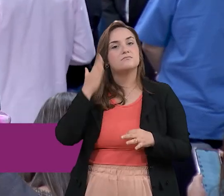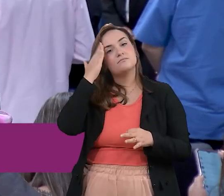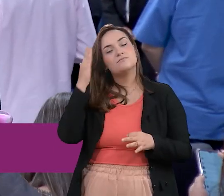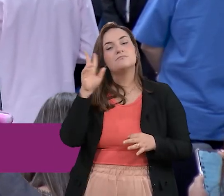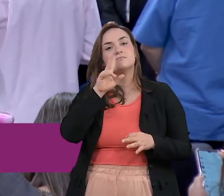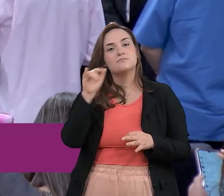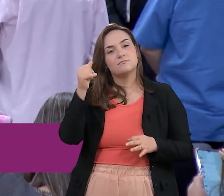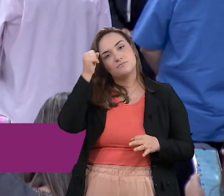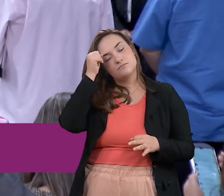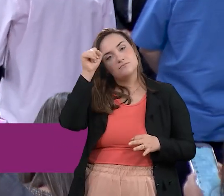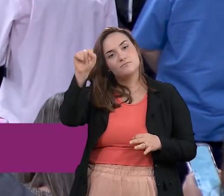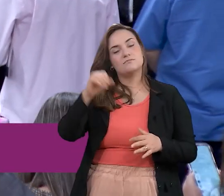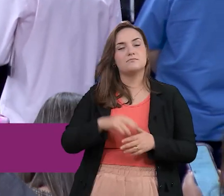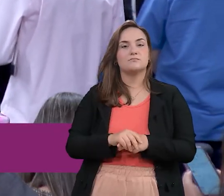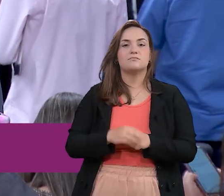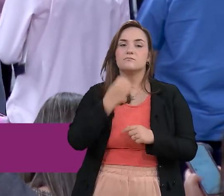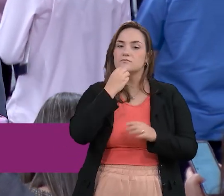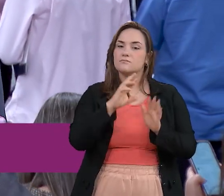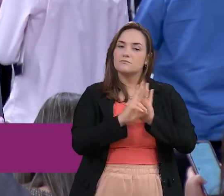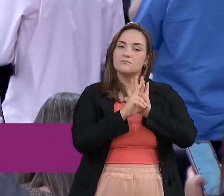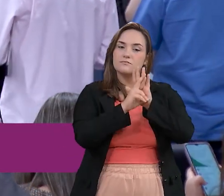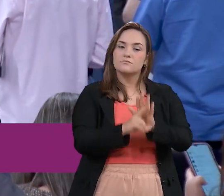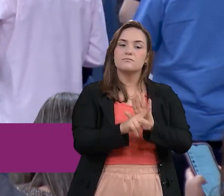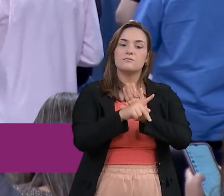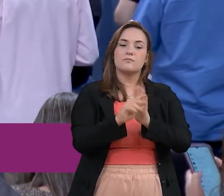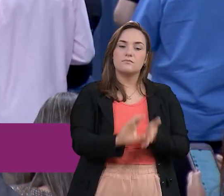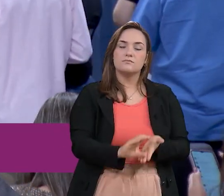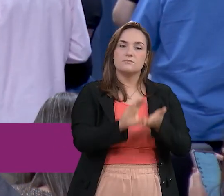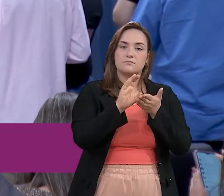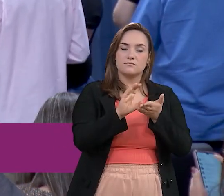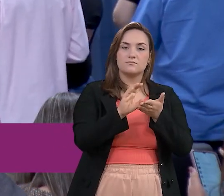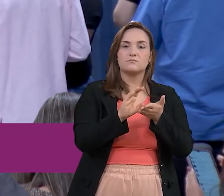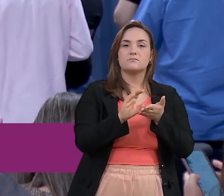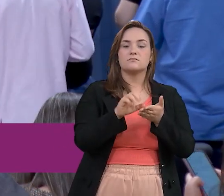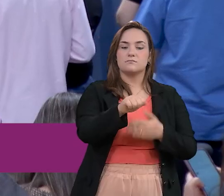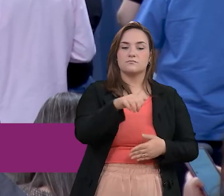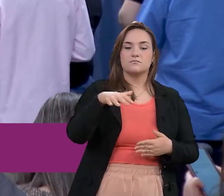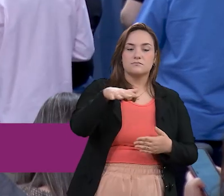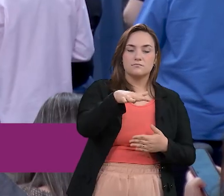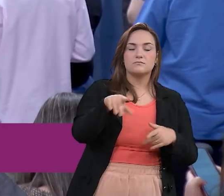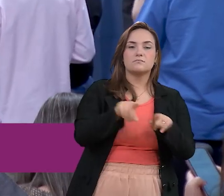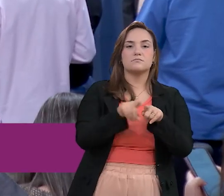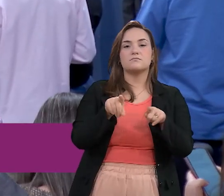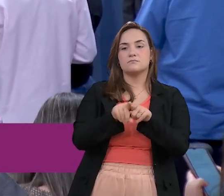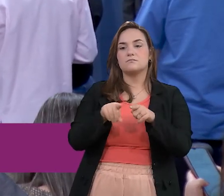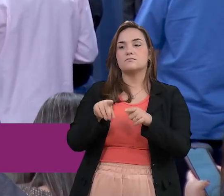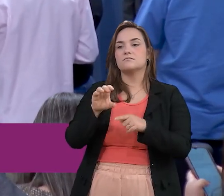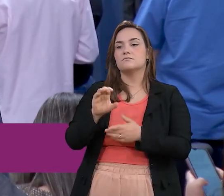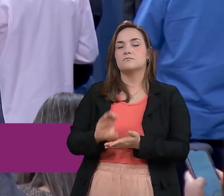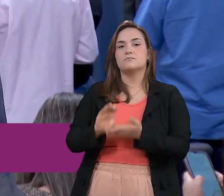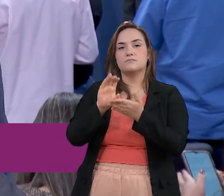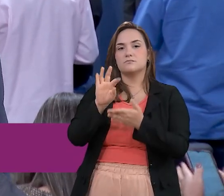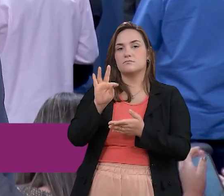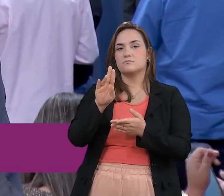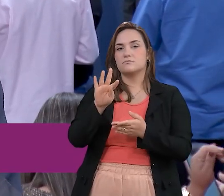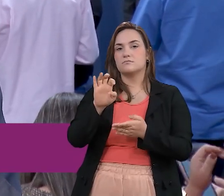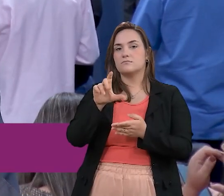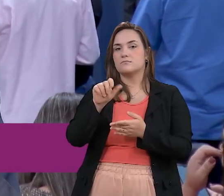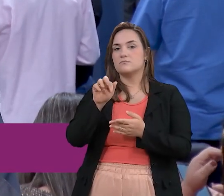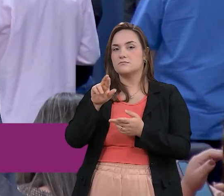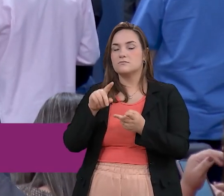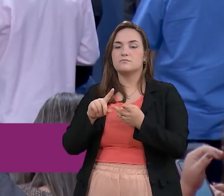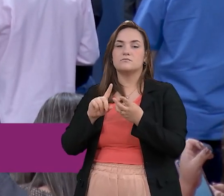é bastante exitoso o seminário com a representatividade do Conselho né da da Assistência Social de conselhos